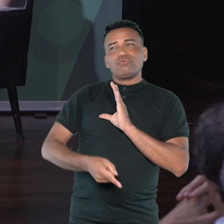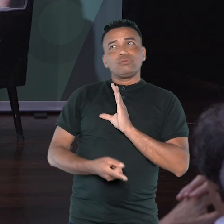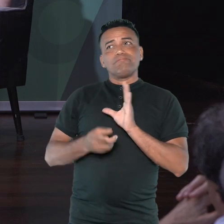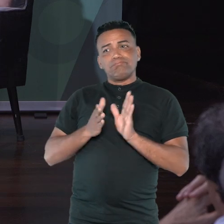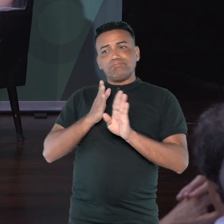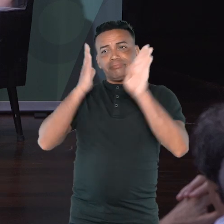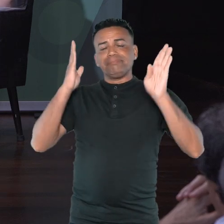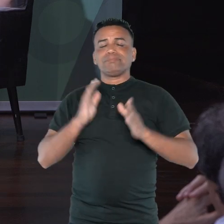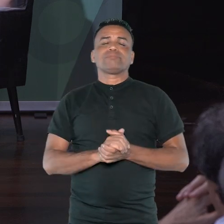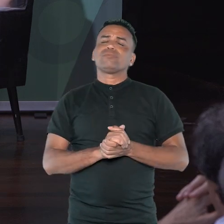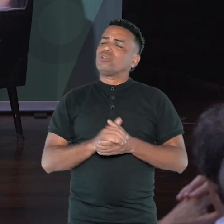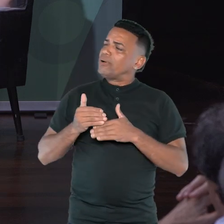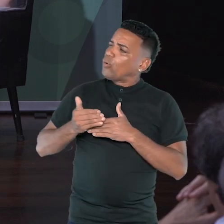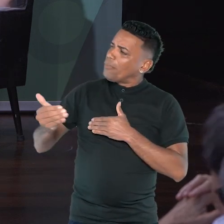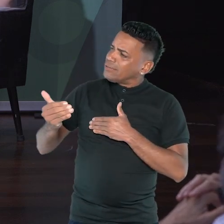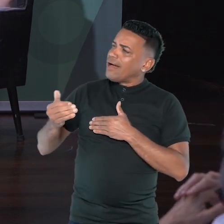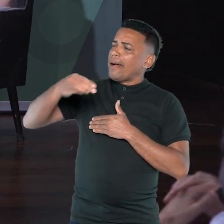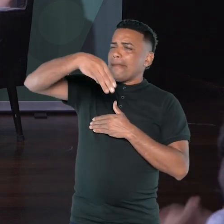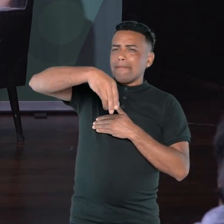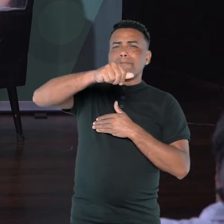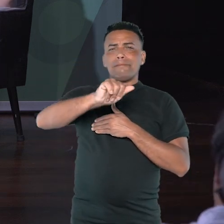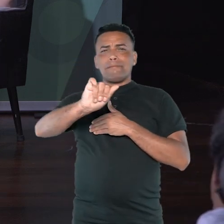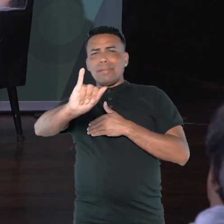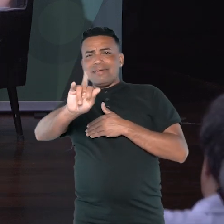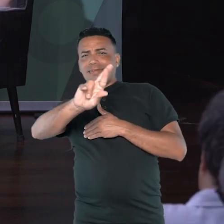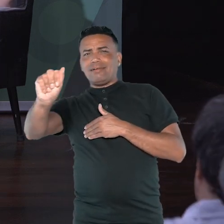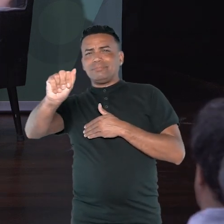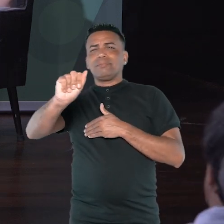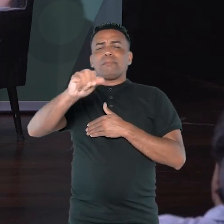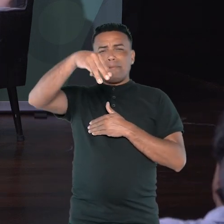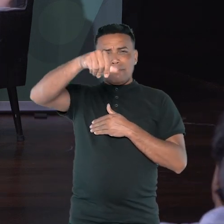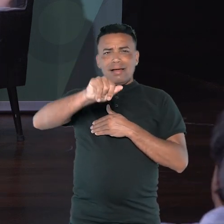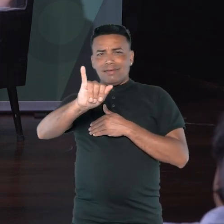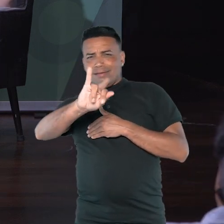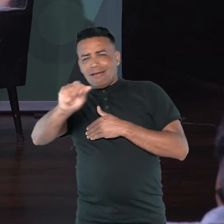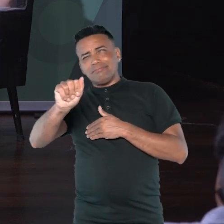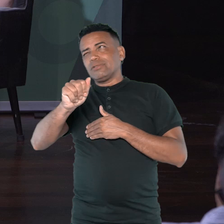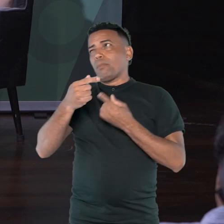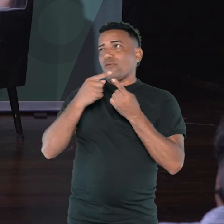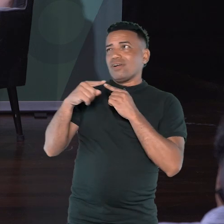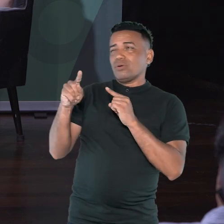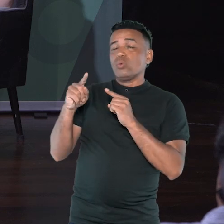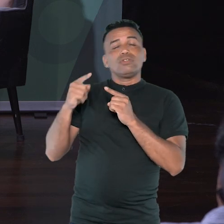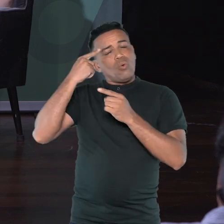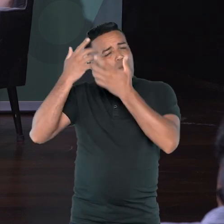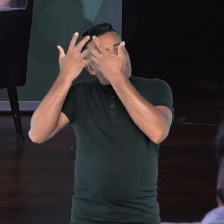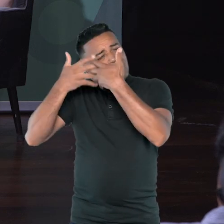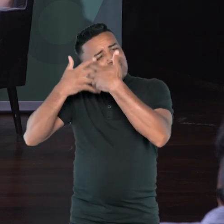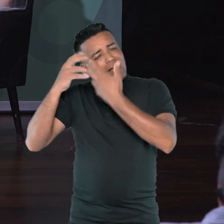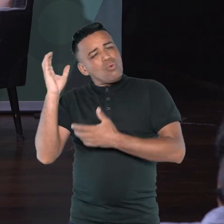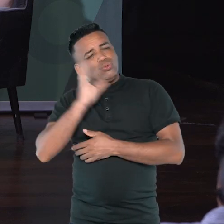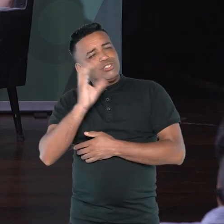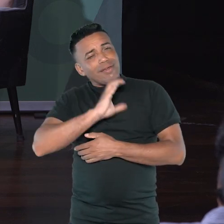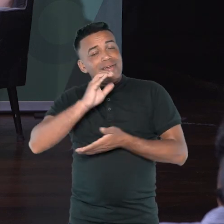para começar só, Maíra, numa provocação, primeiro é de dizer da urgência da sua reflexão, da urgência da